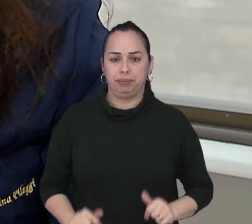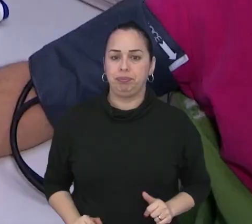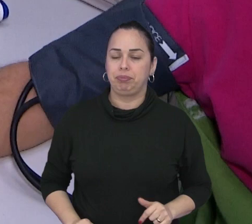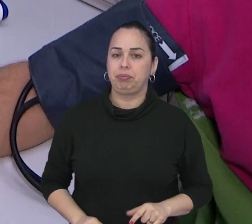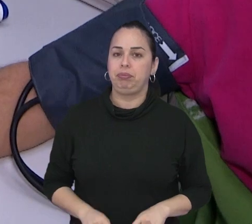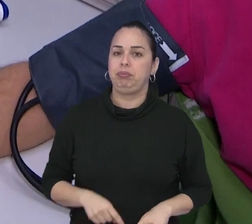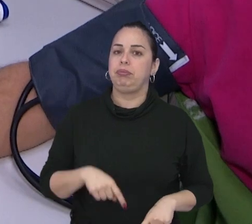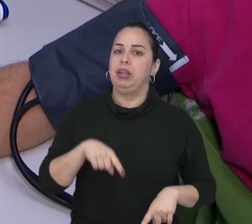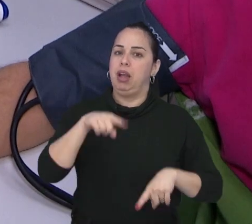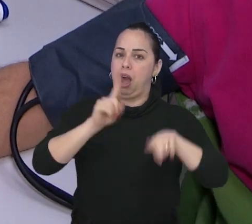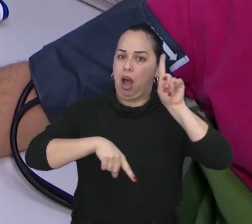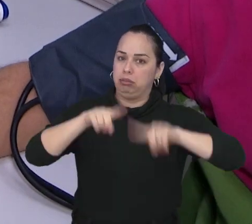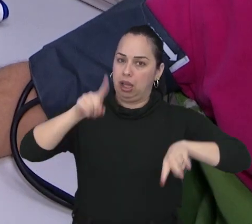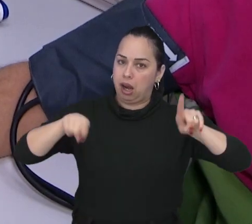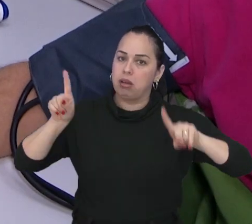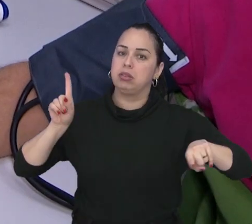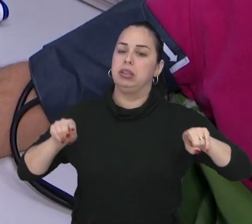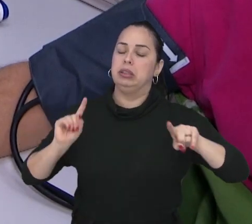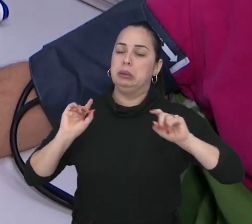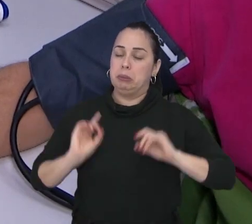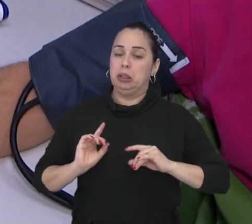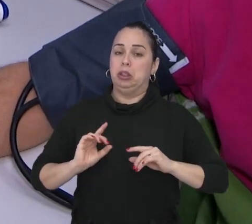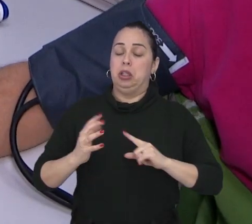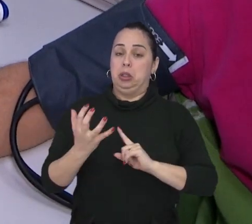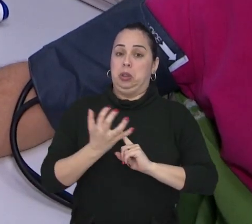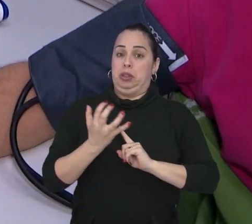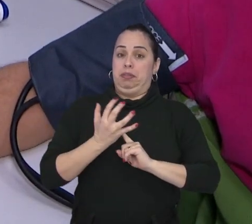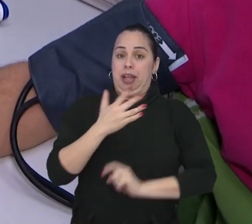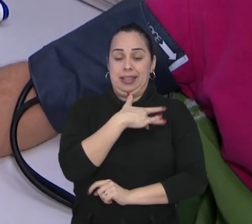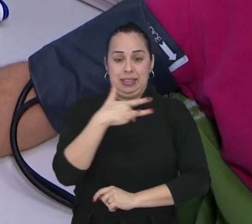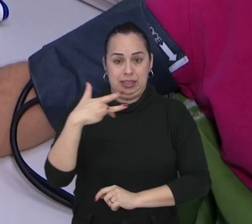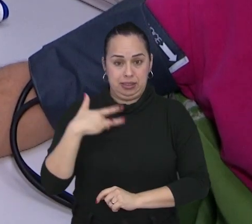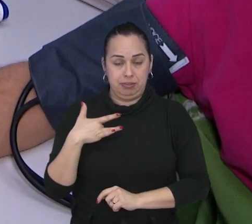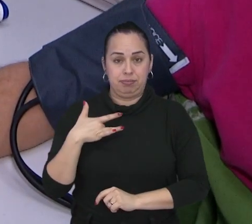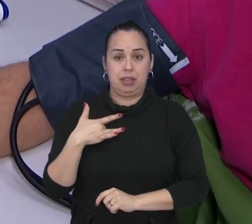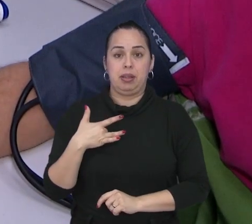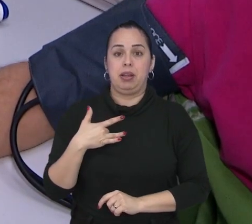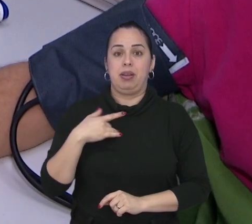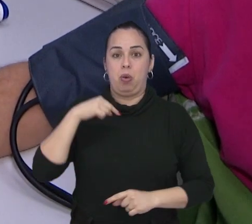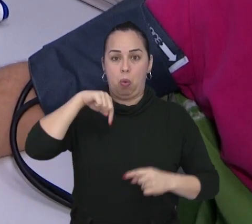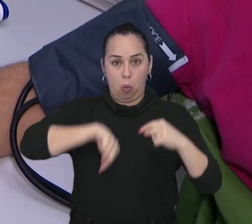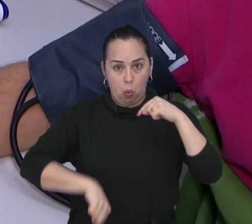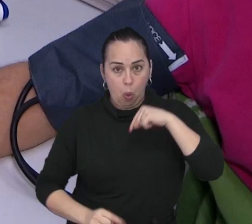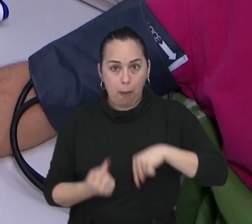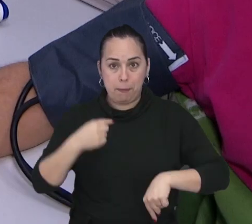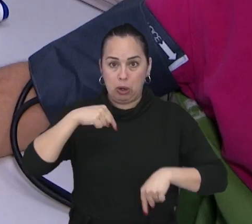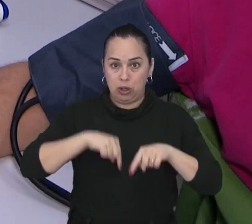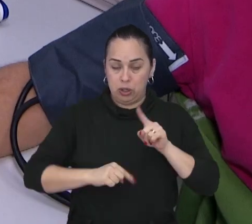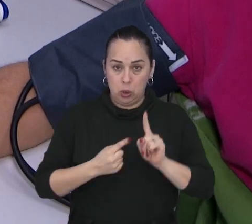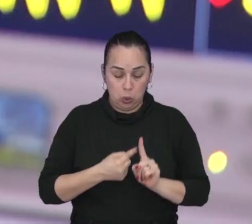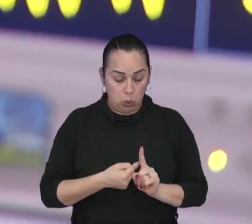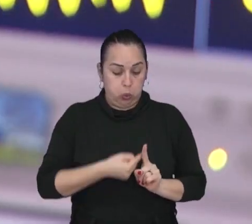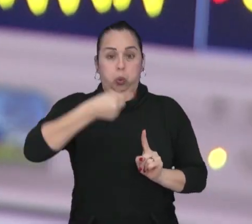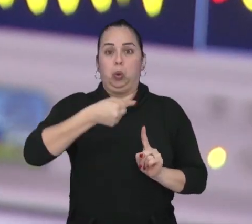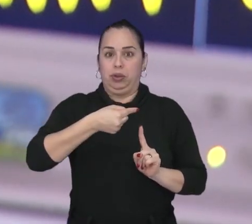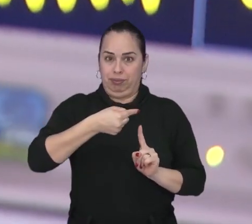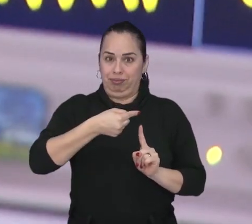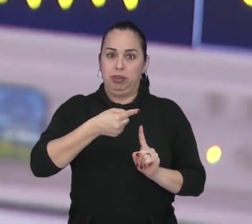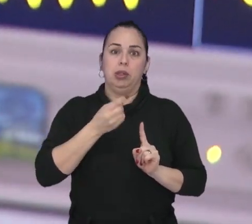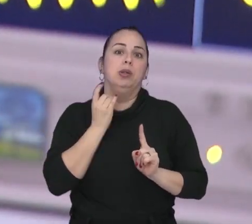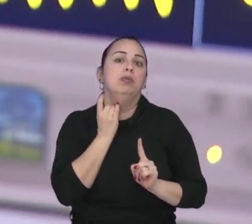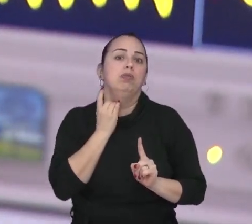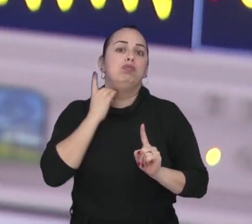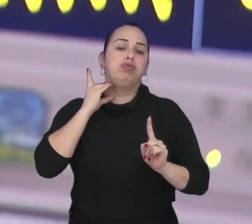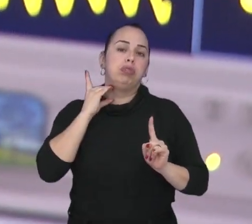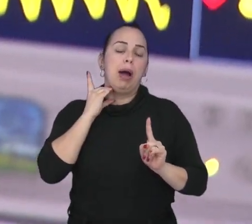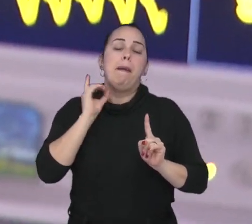normal alterações na tireoide interferem de diretamente na saúde a fabricação de hormônios em excesso problema chamado de